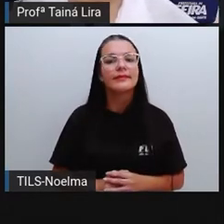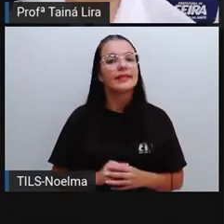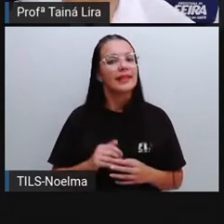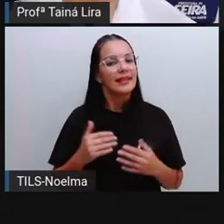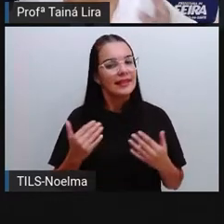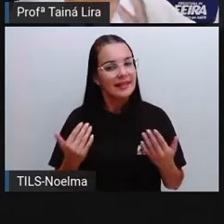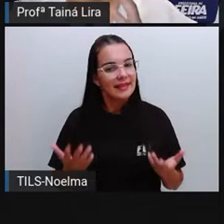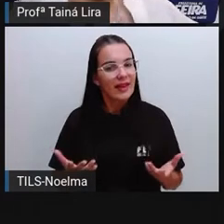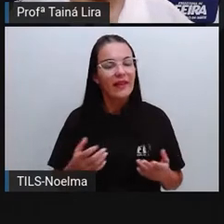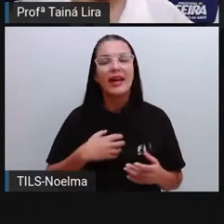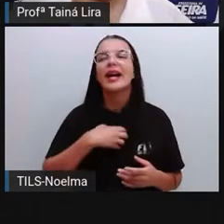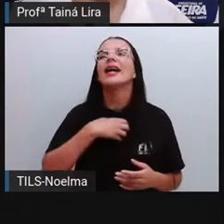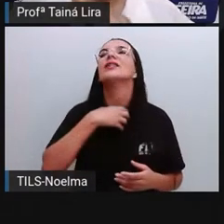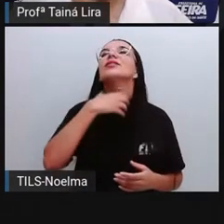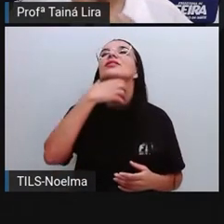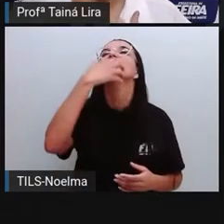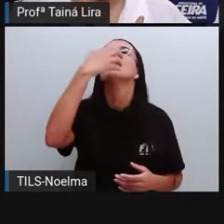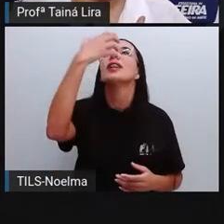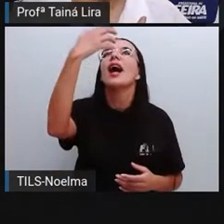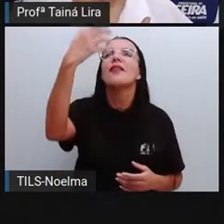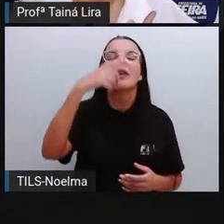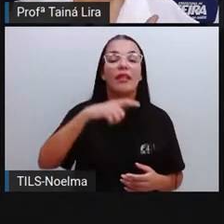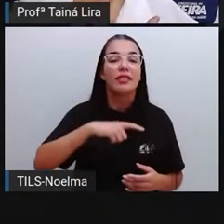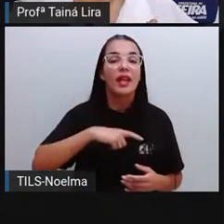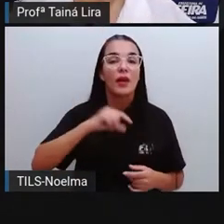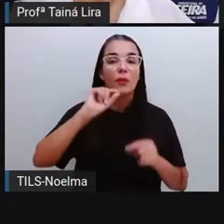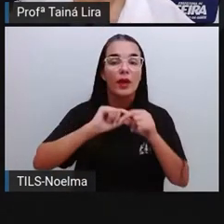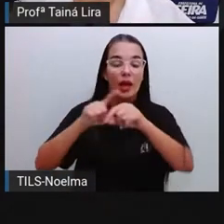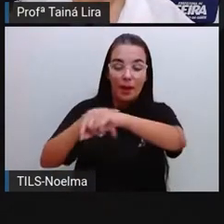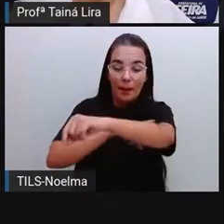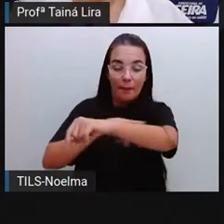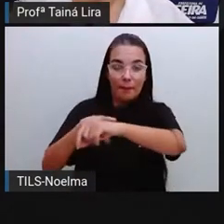Essa girafa tem pintinhas